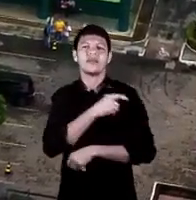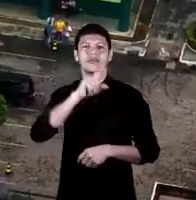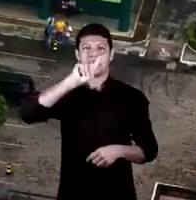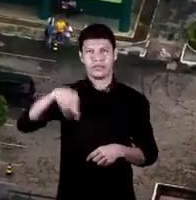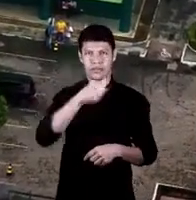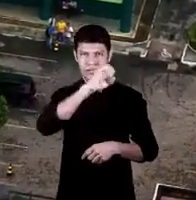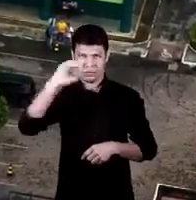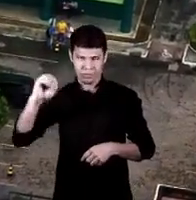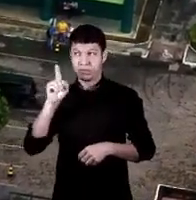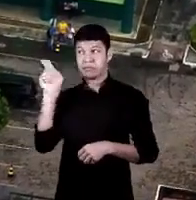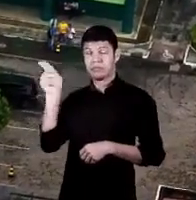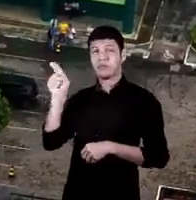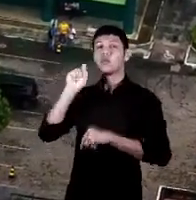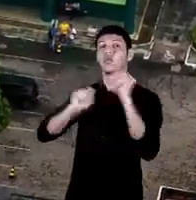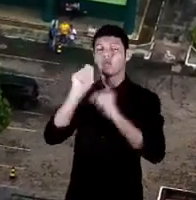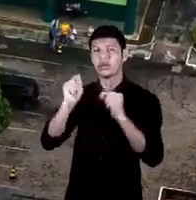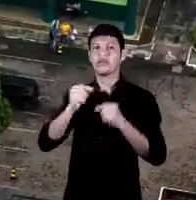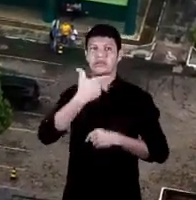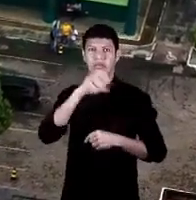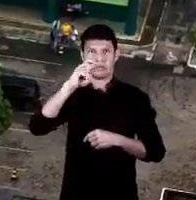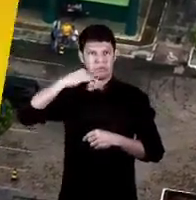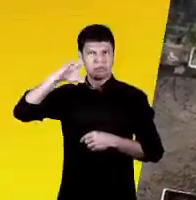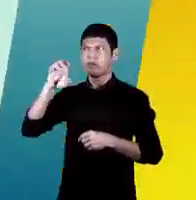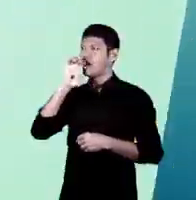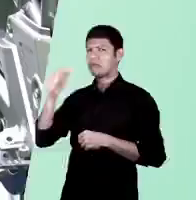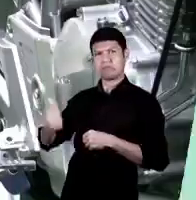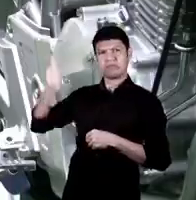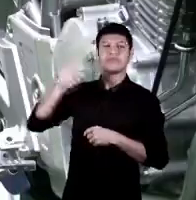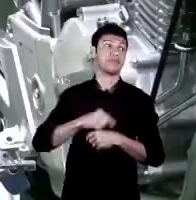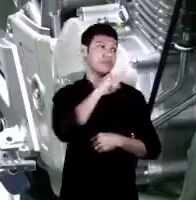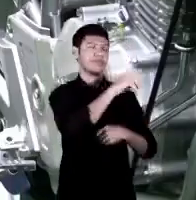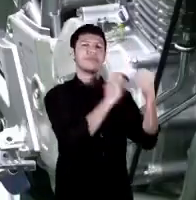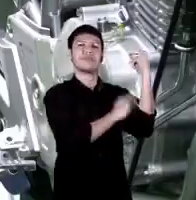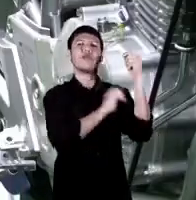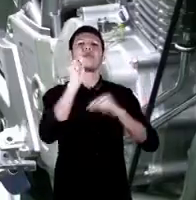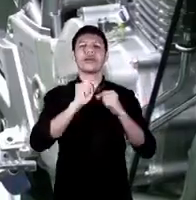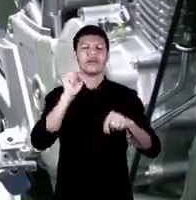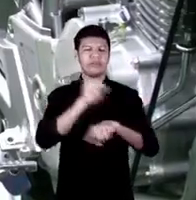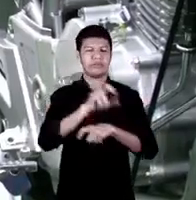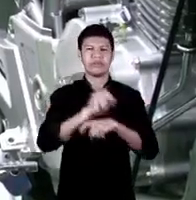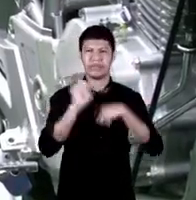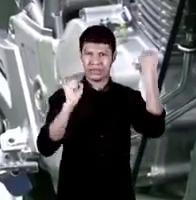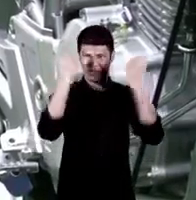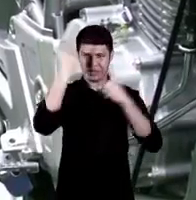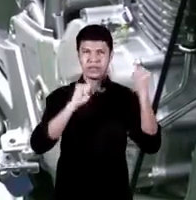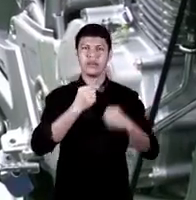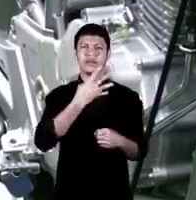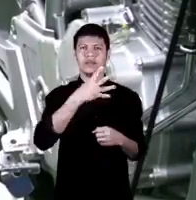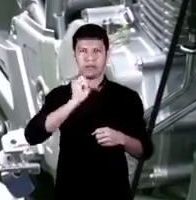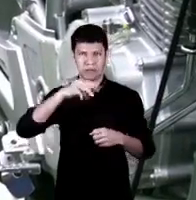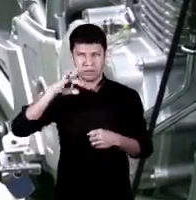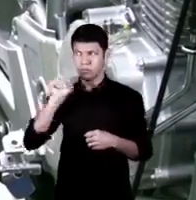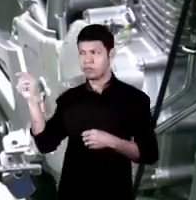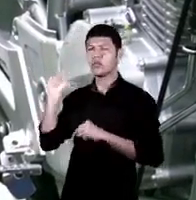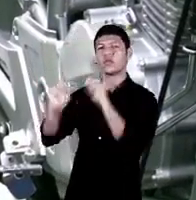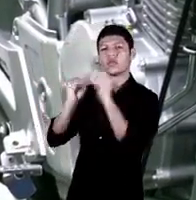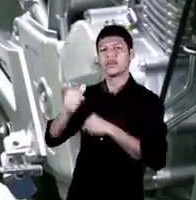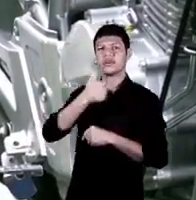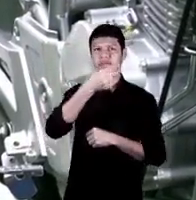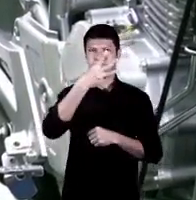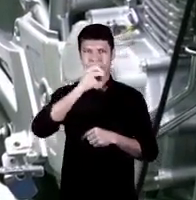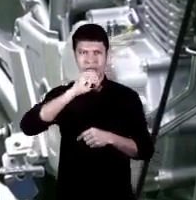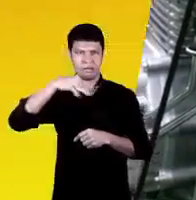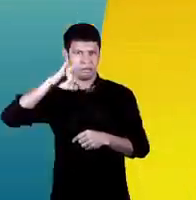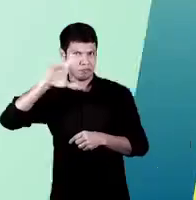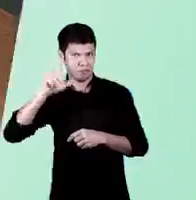1.800 alunos. Eduardo ampliou para mais de 25 mil. Amazonino deixou 40 mil empregos no distrito. Eduardo entregou com mais de